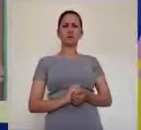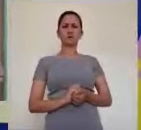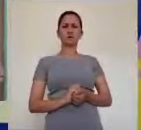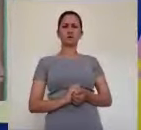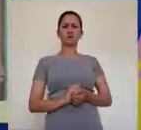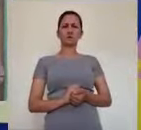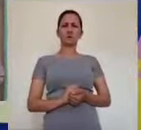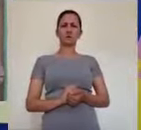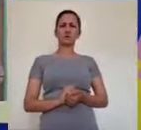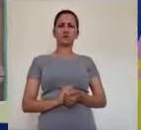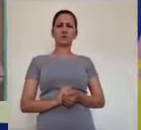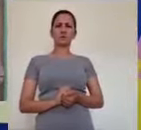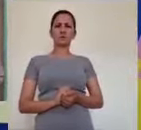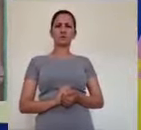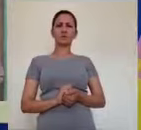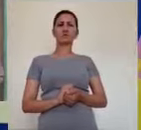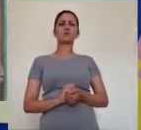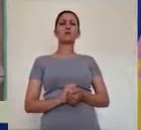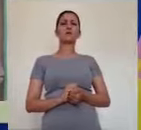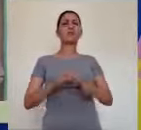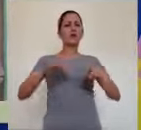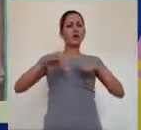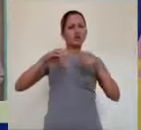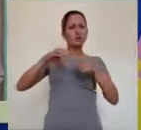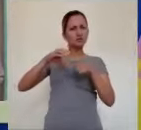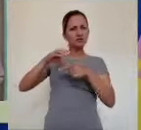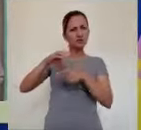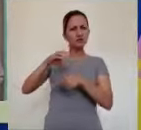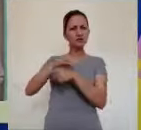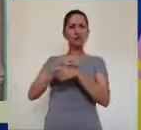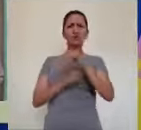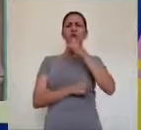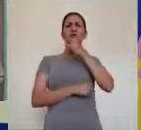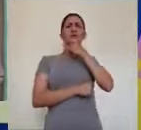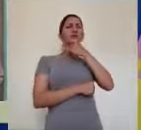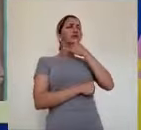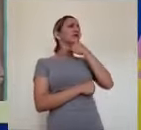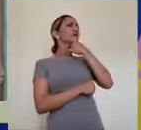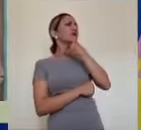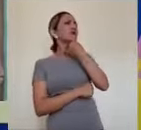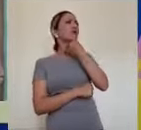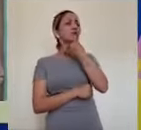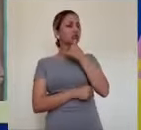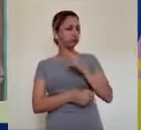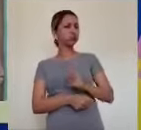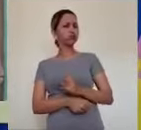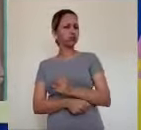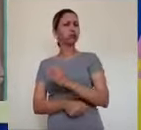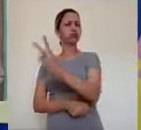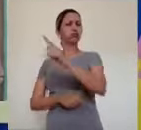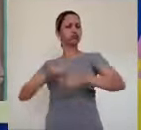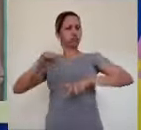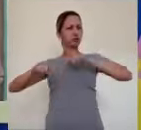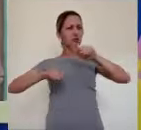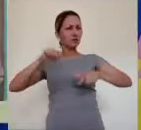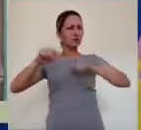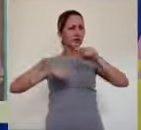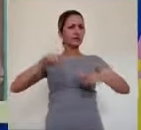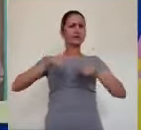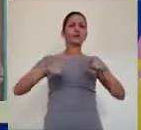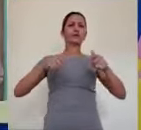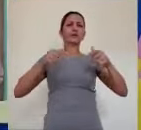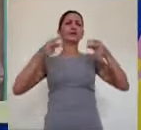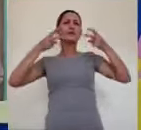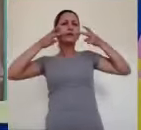e o tatu muito triste continuou trabalhando e a